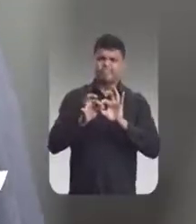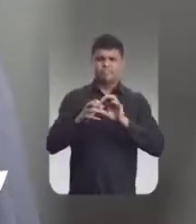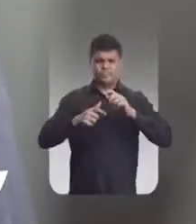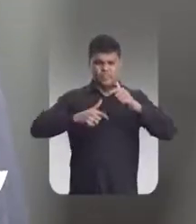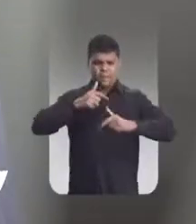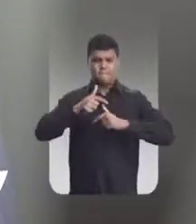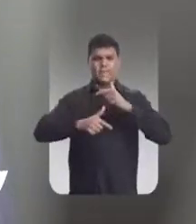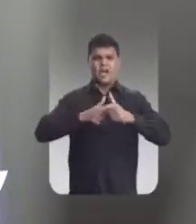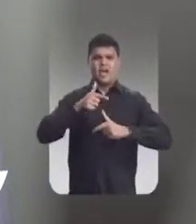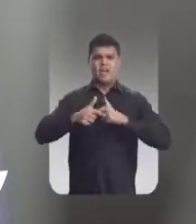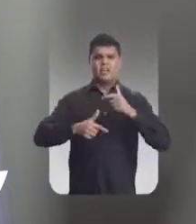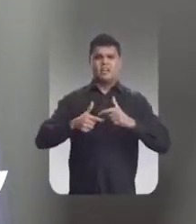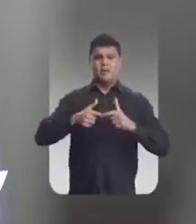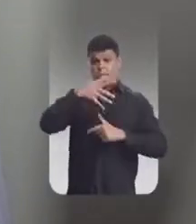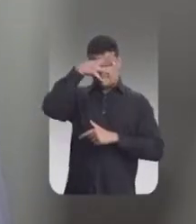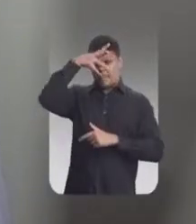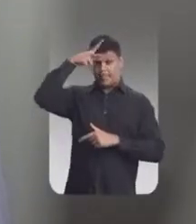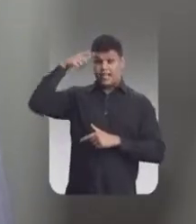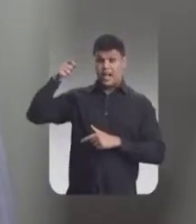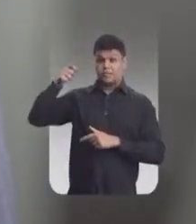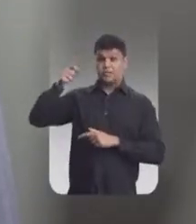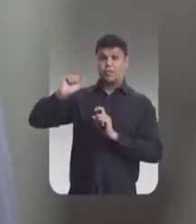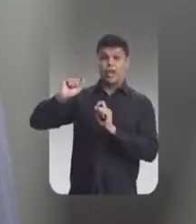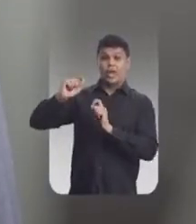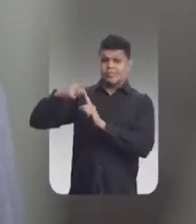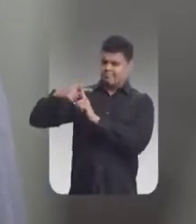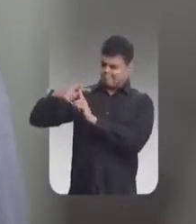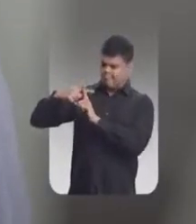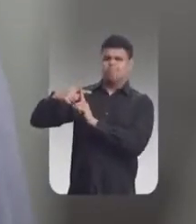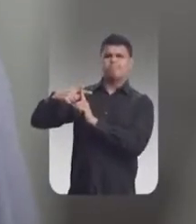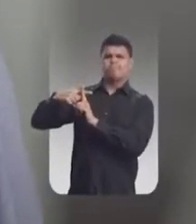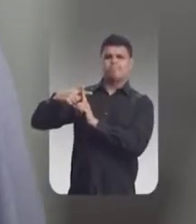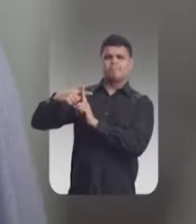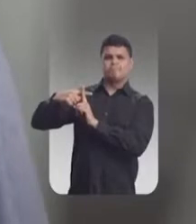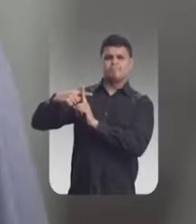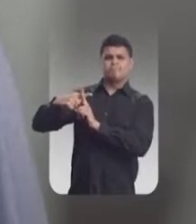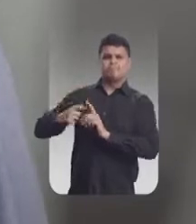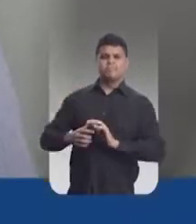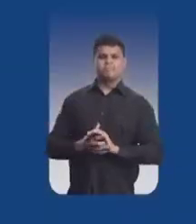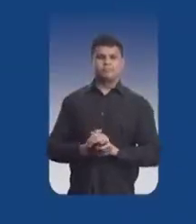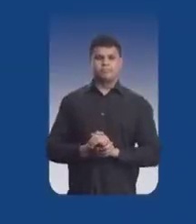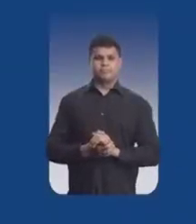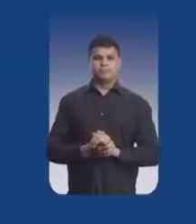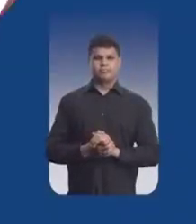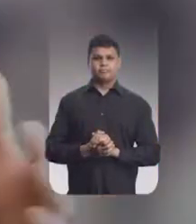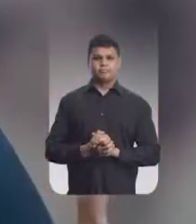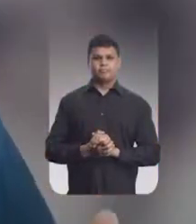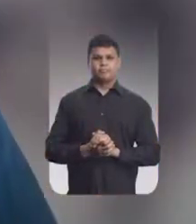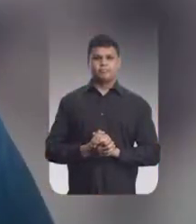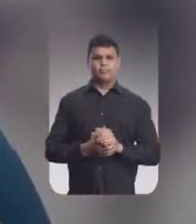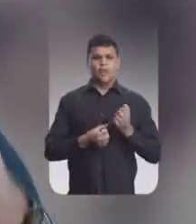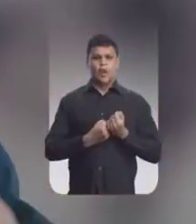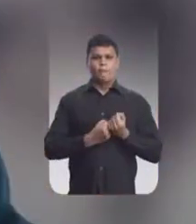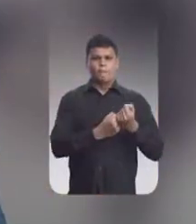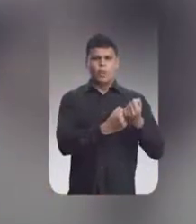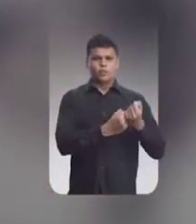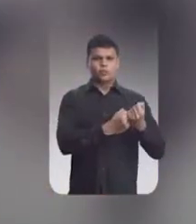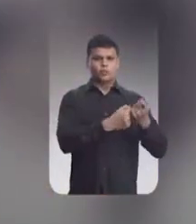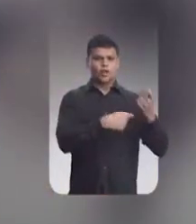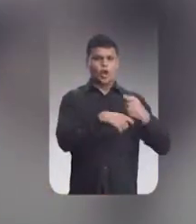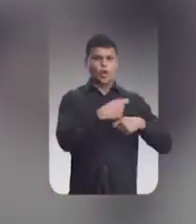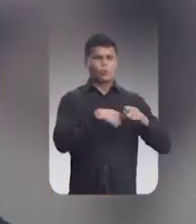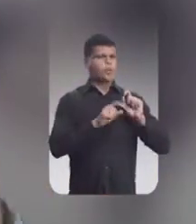unidos pelo trabalho, farão de Manaus uma cidade otimista. Um dos remédios para a